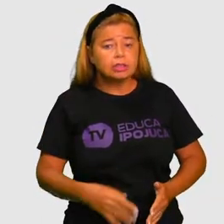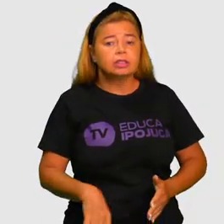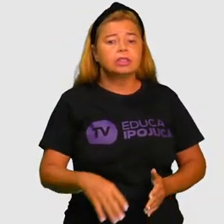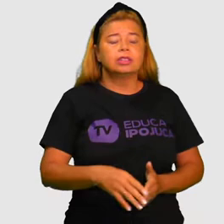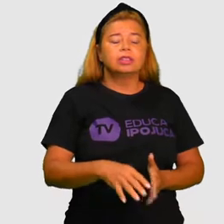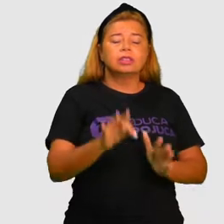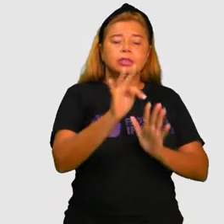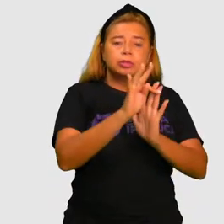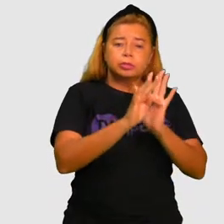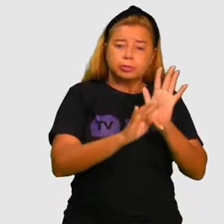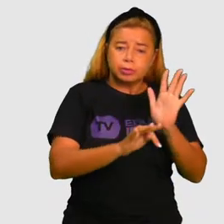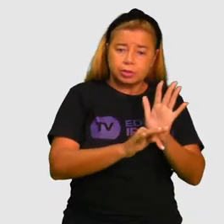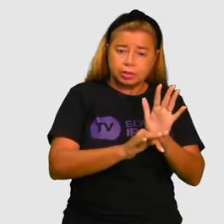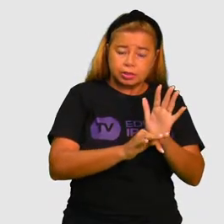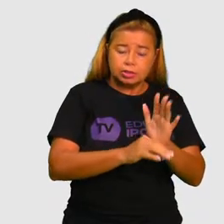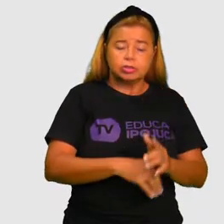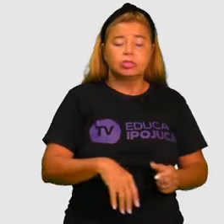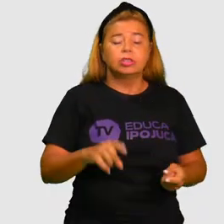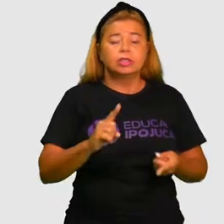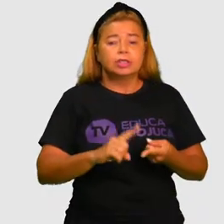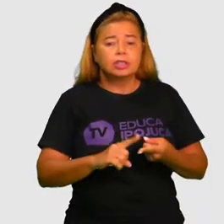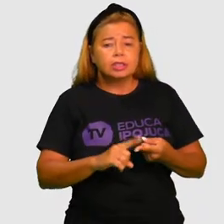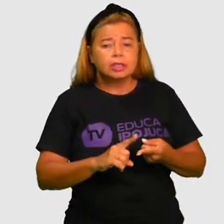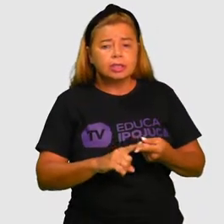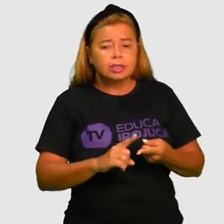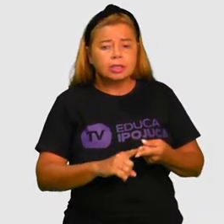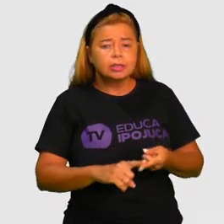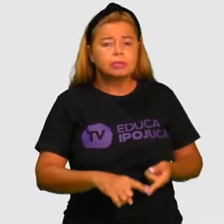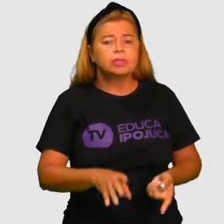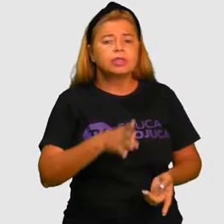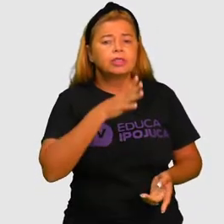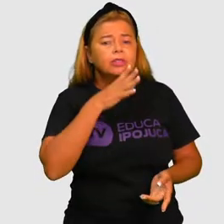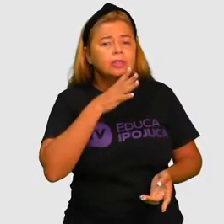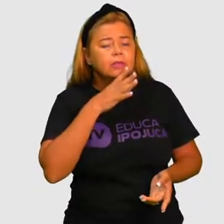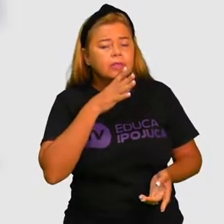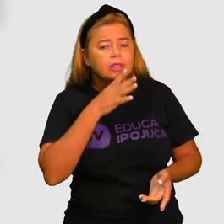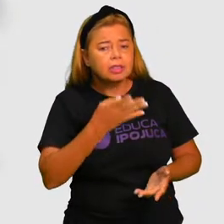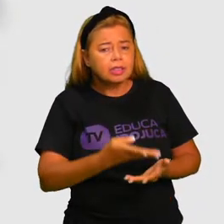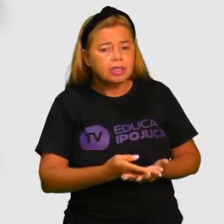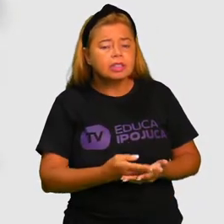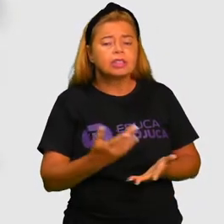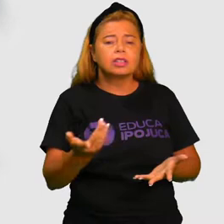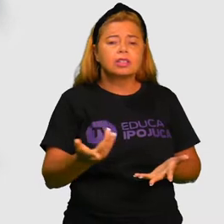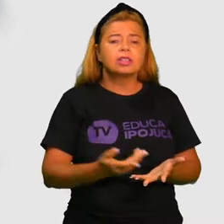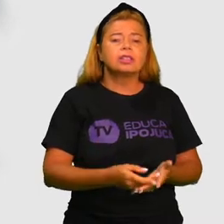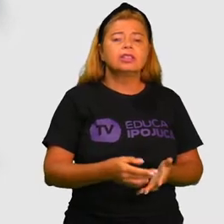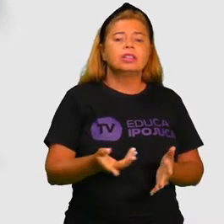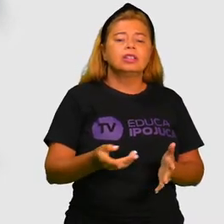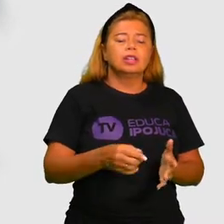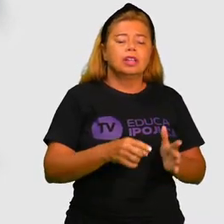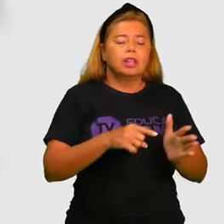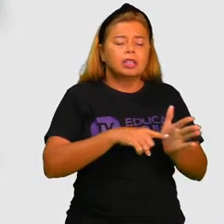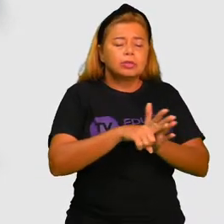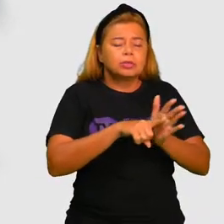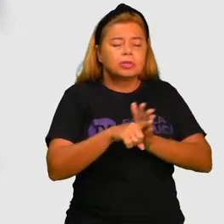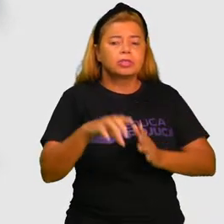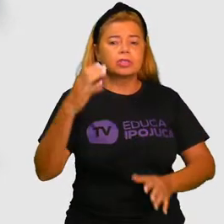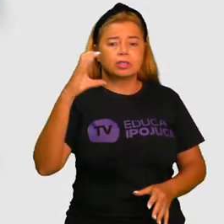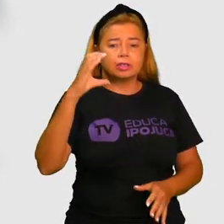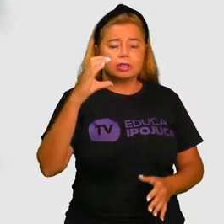reconhecer as principais características dos textos de divulgação que antes disso